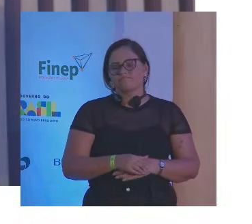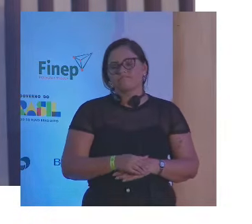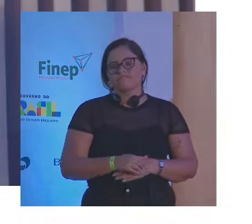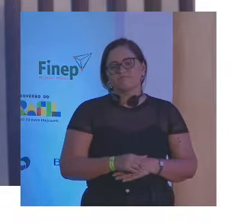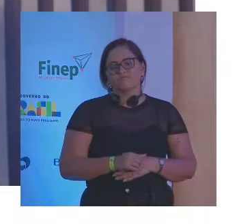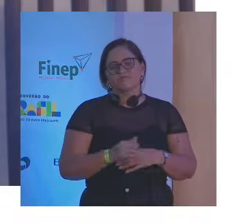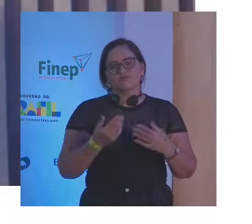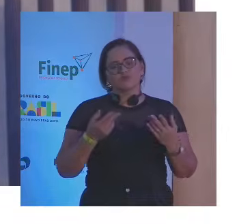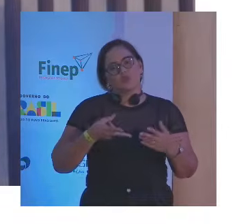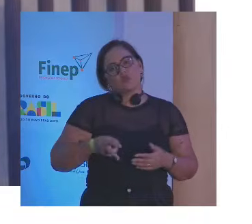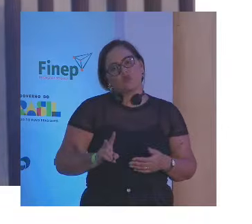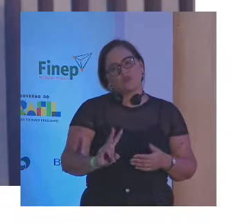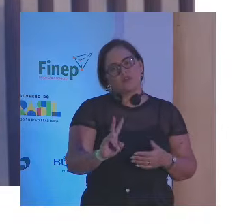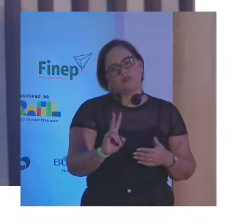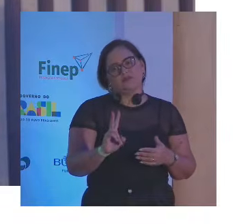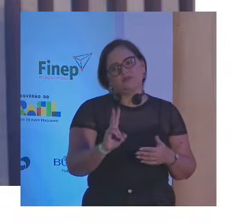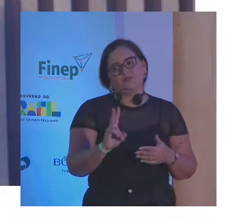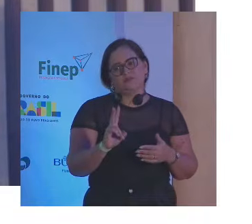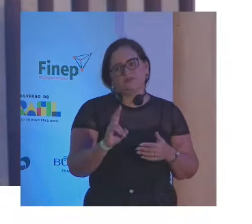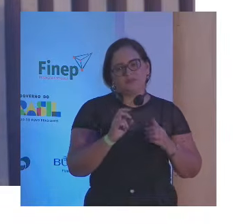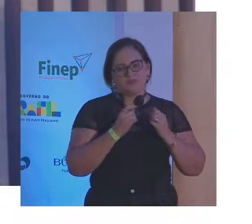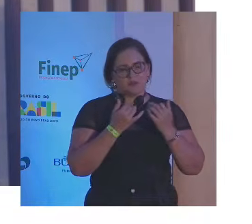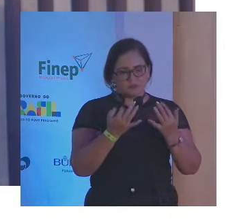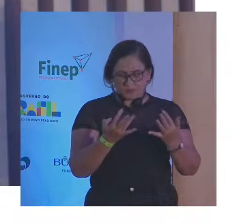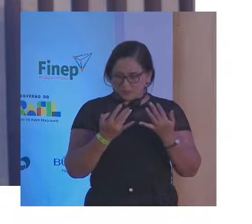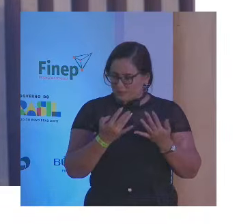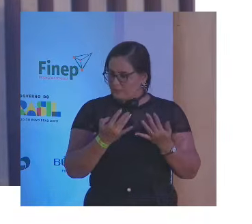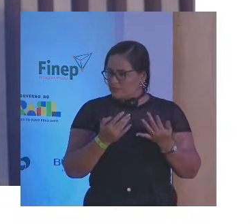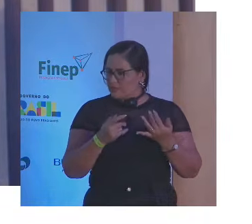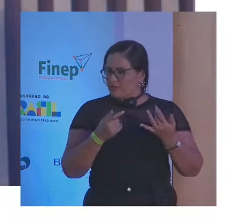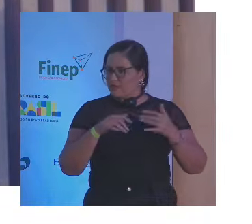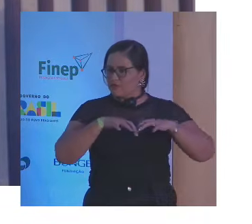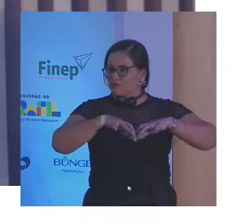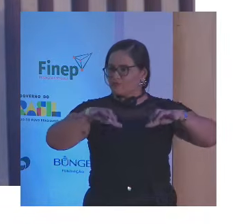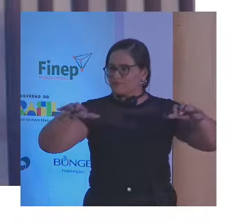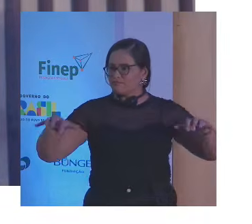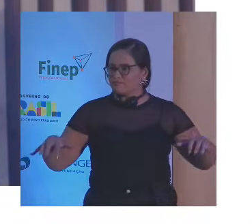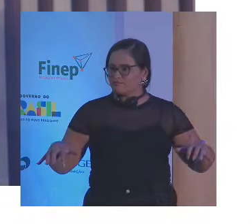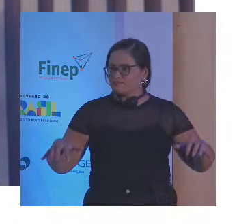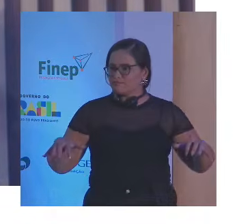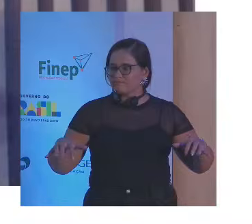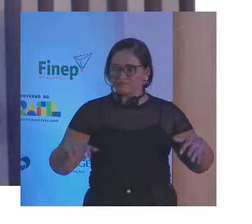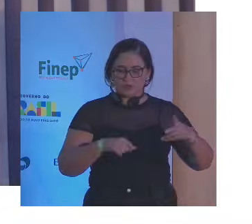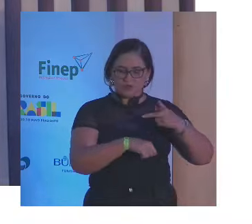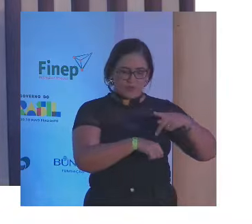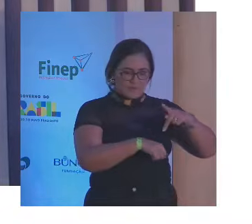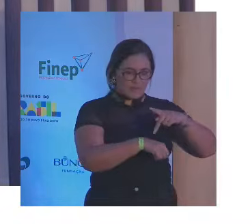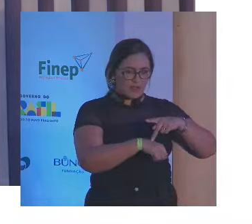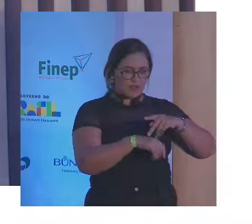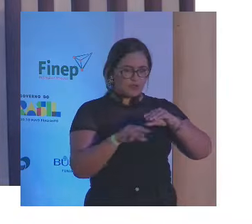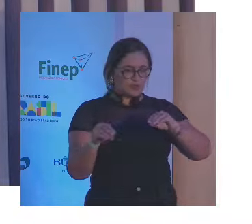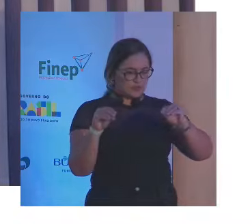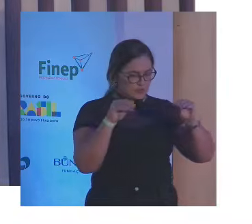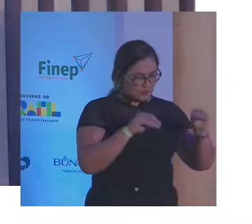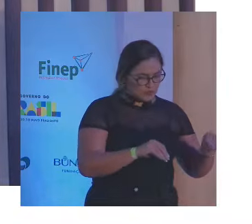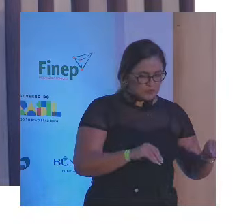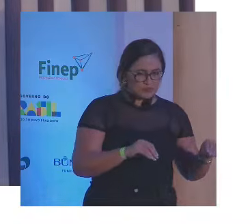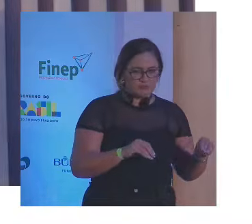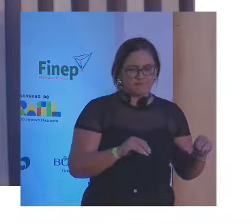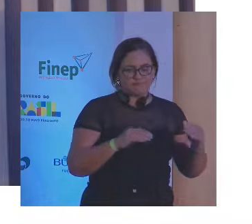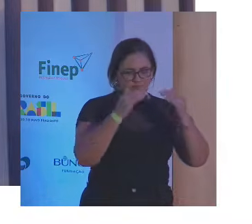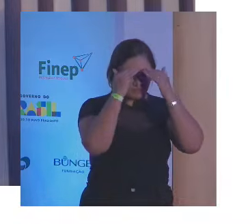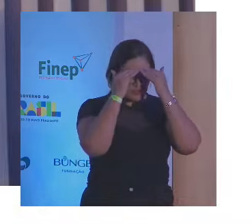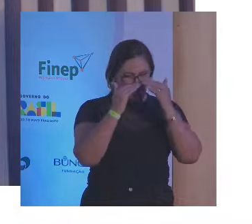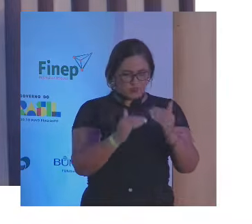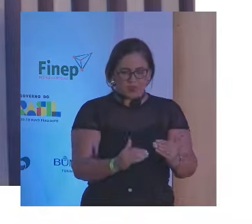Por continuidade, uma propriedade dos fluidos, eles se deslocam de um país para o outro, sem